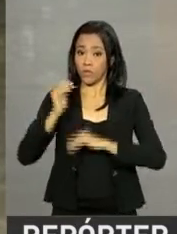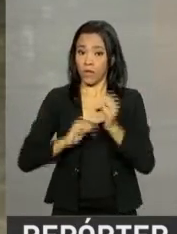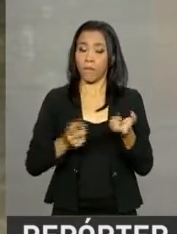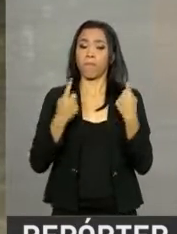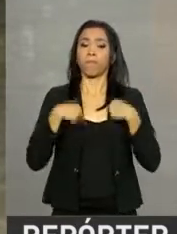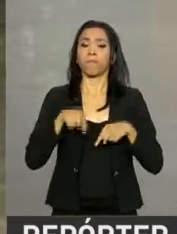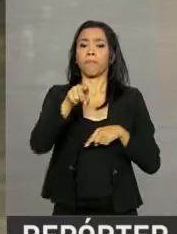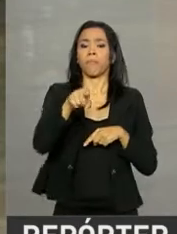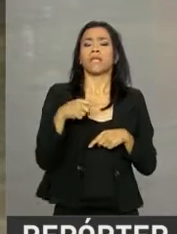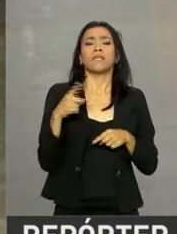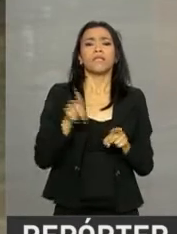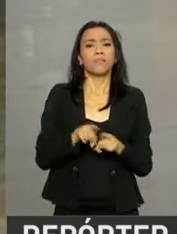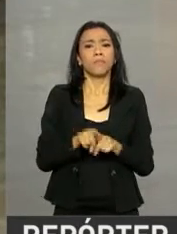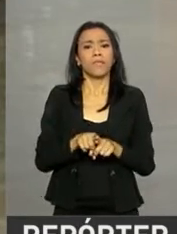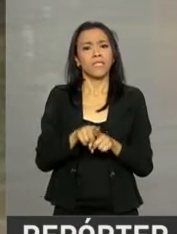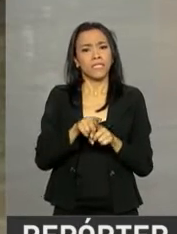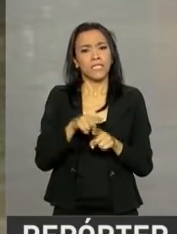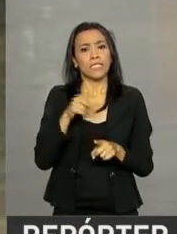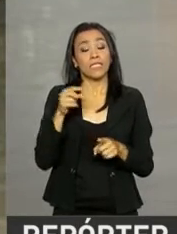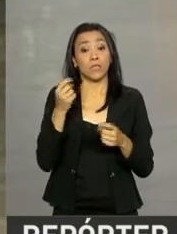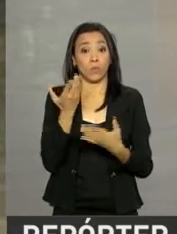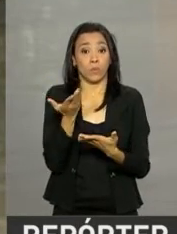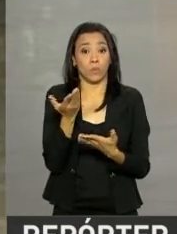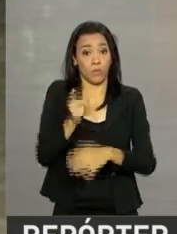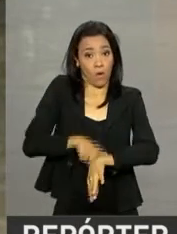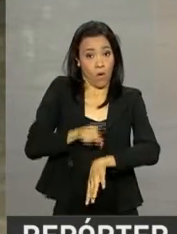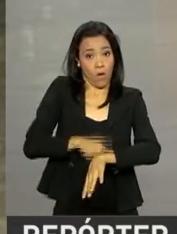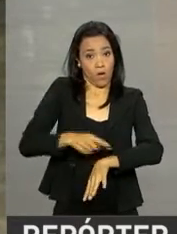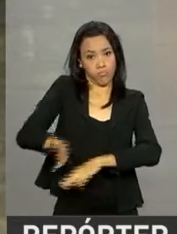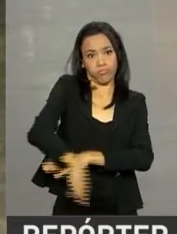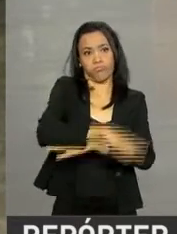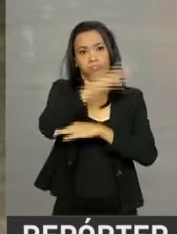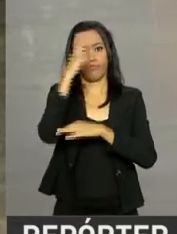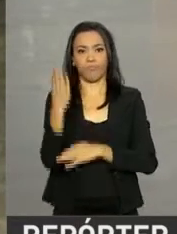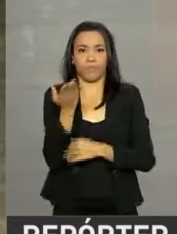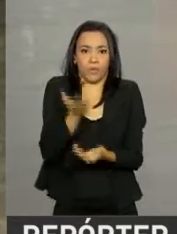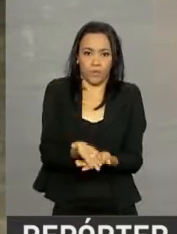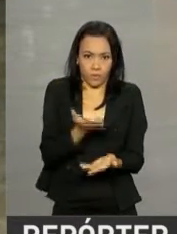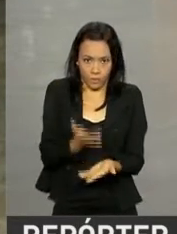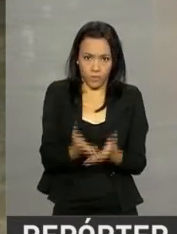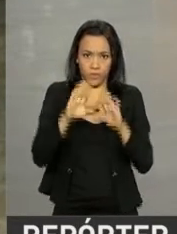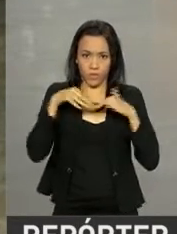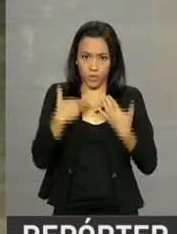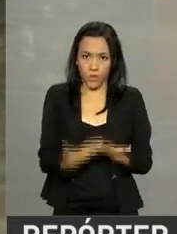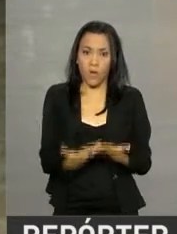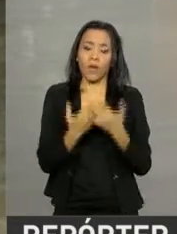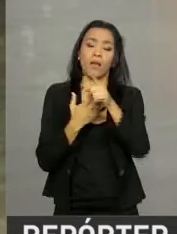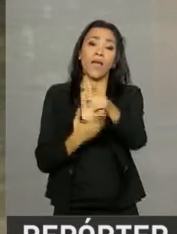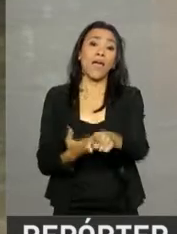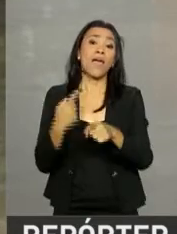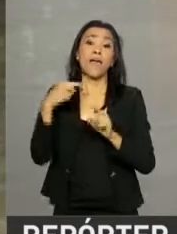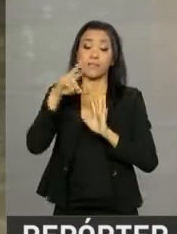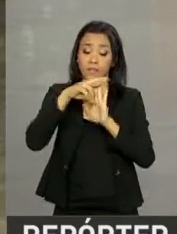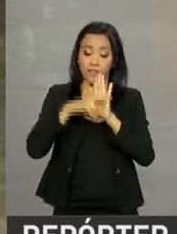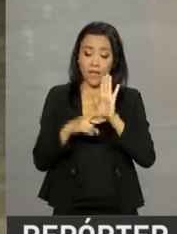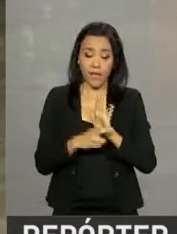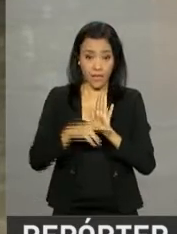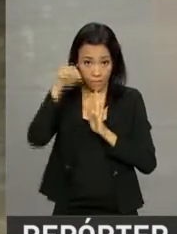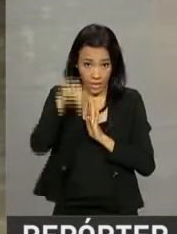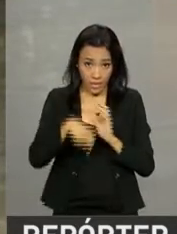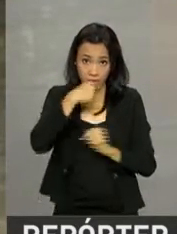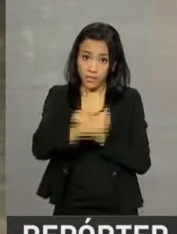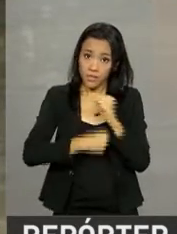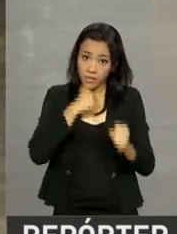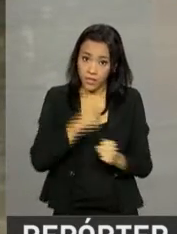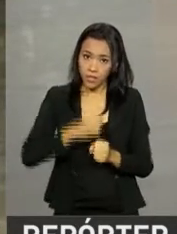estimulando a educação em tempo integral é importante destacar renata que essas medidas elas não vão valer para este